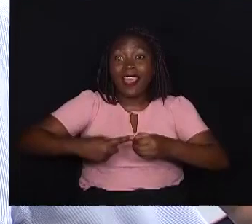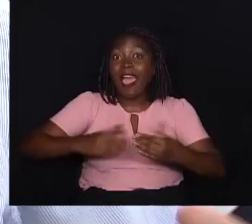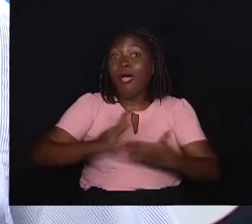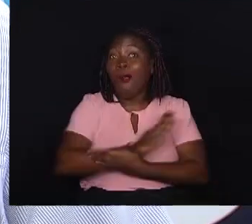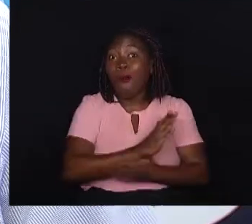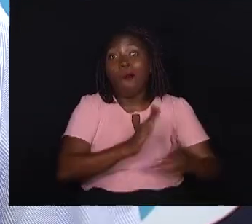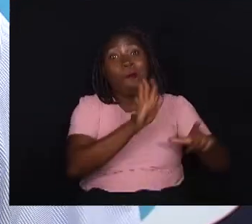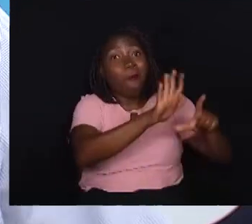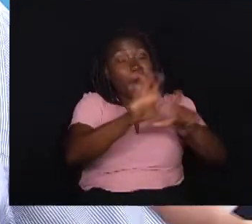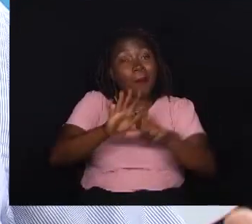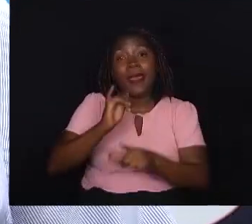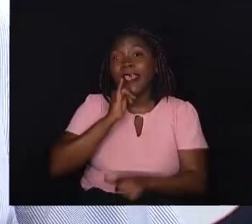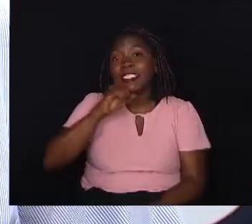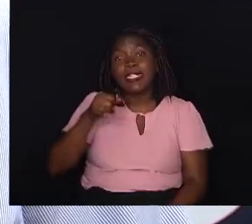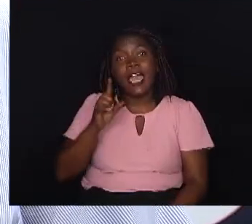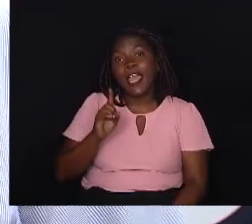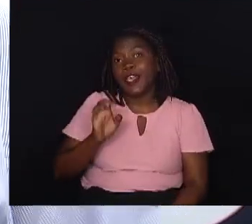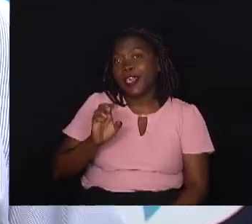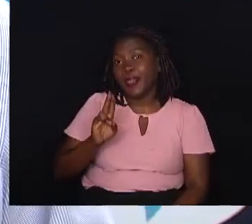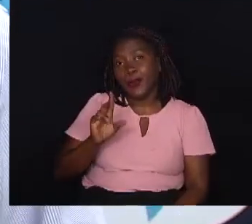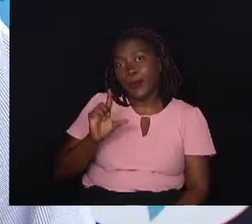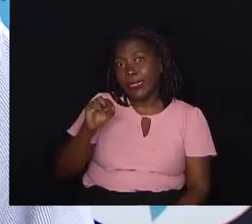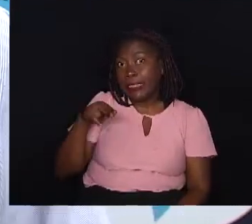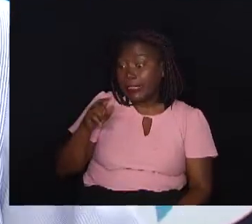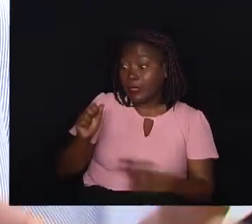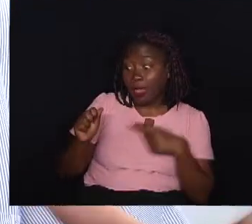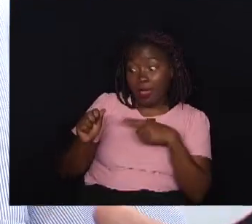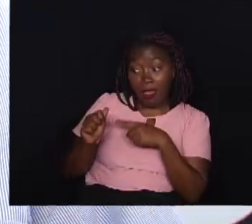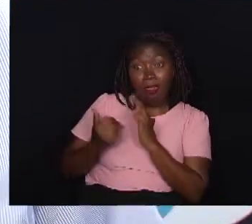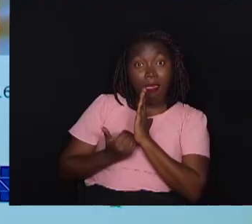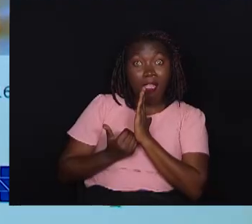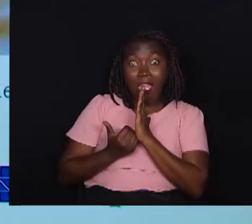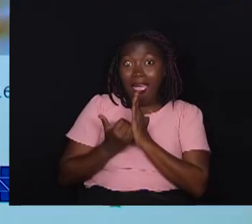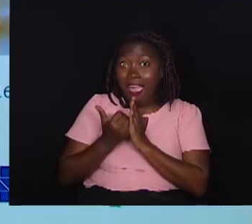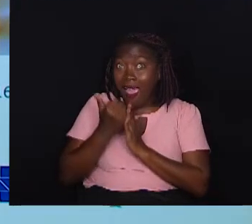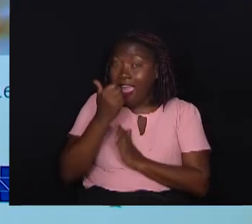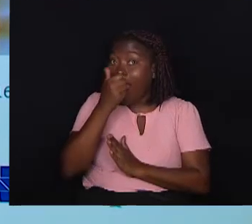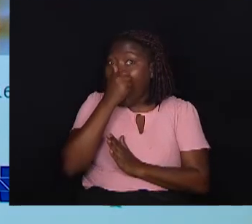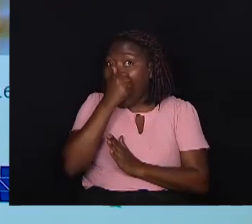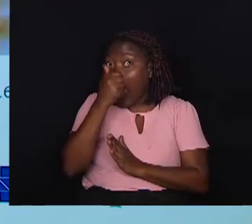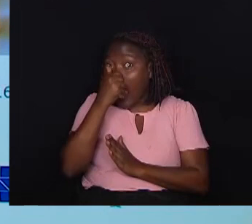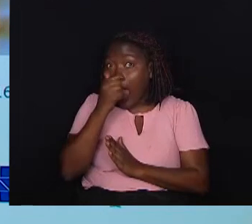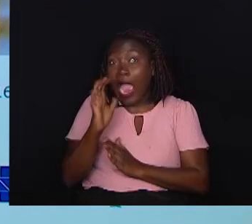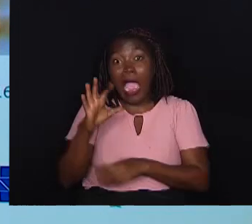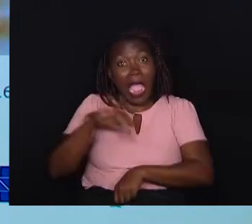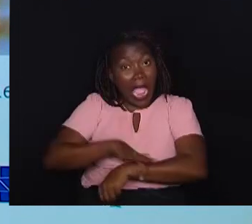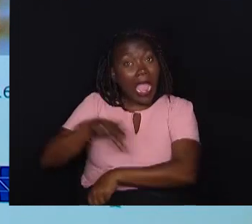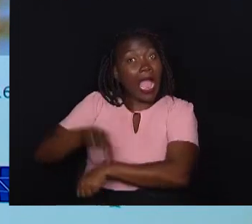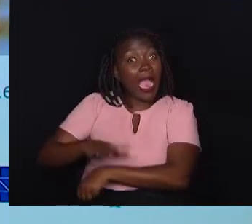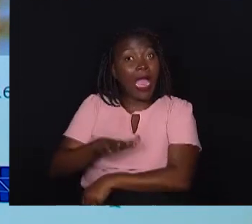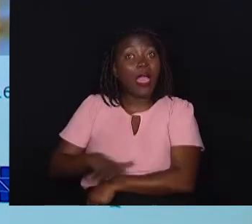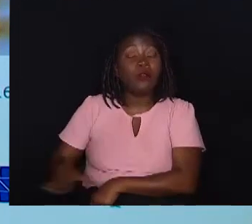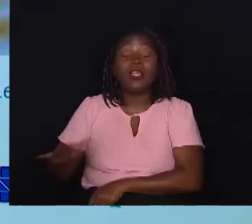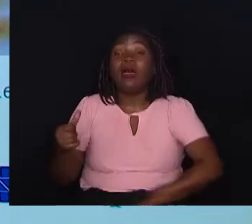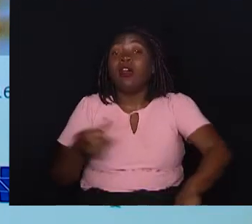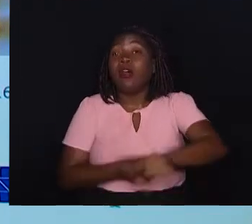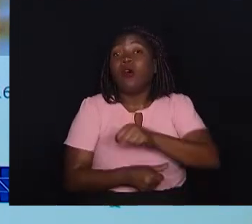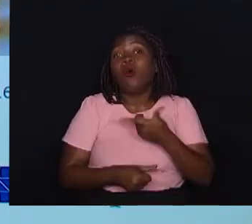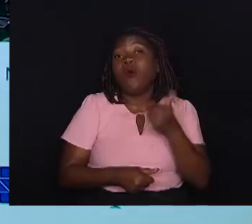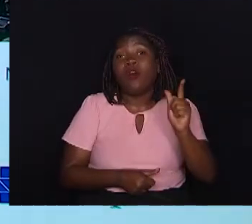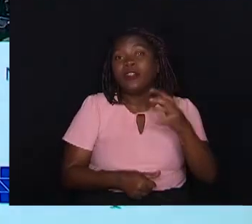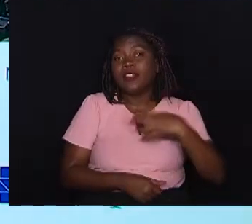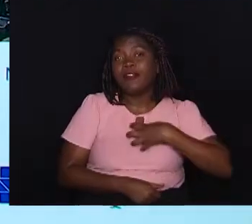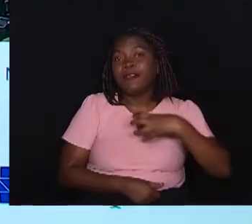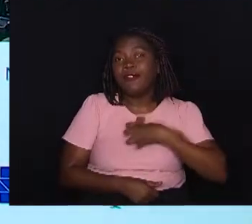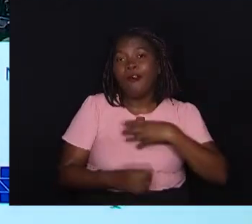em algumas regiões, como Jardim Eulina, por exemplo, com uma alta concentração de casos ali naquela região. Uma outra